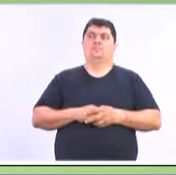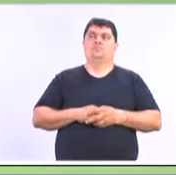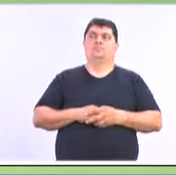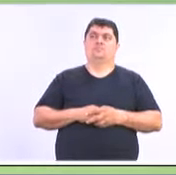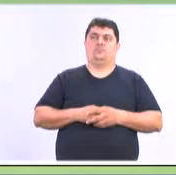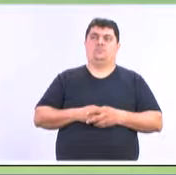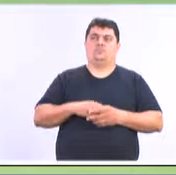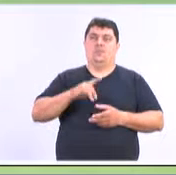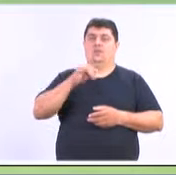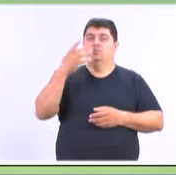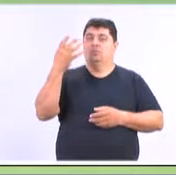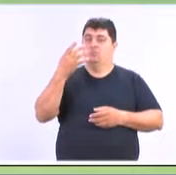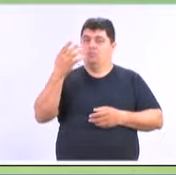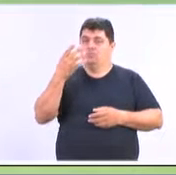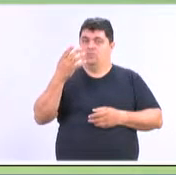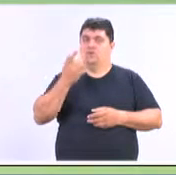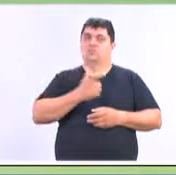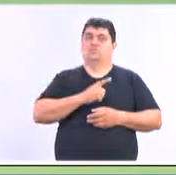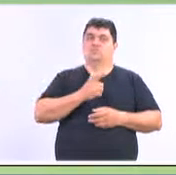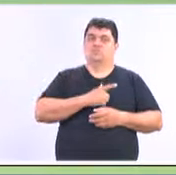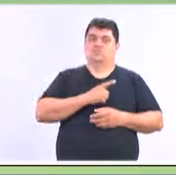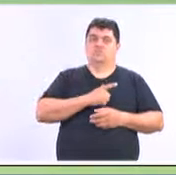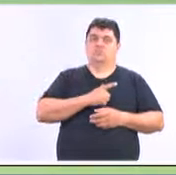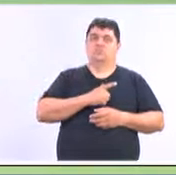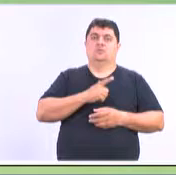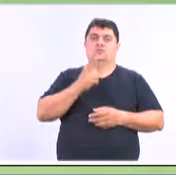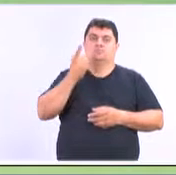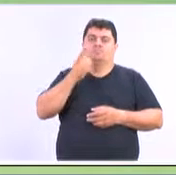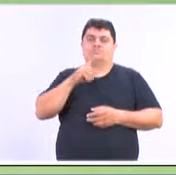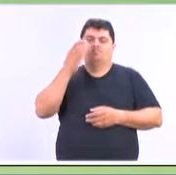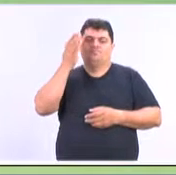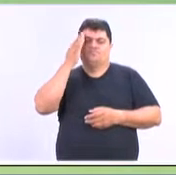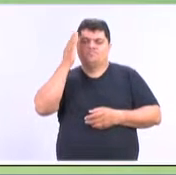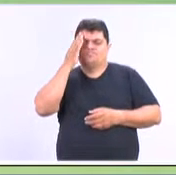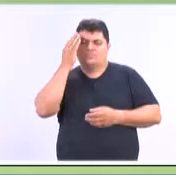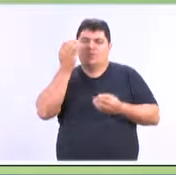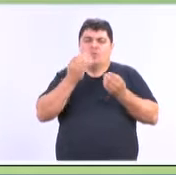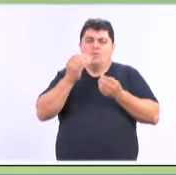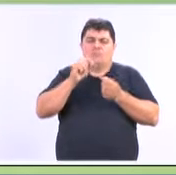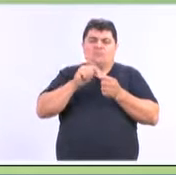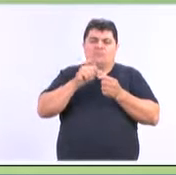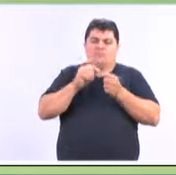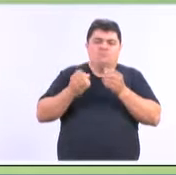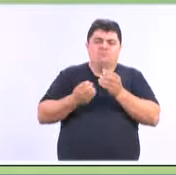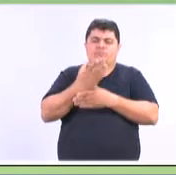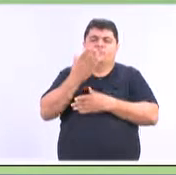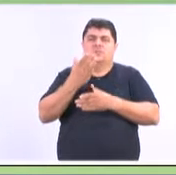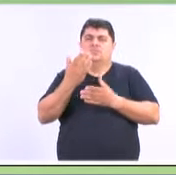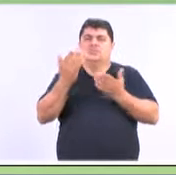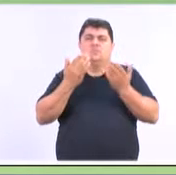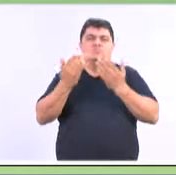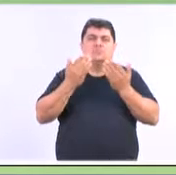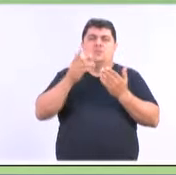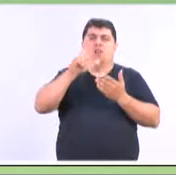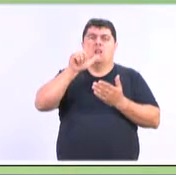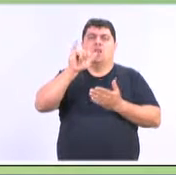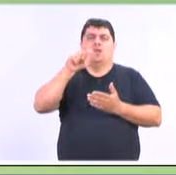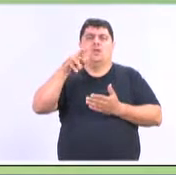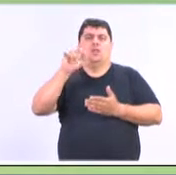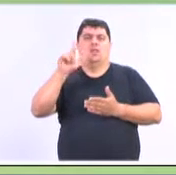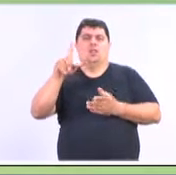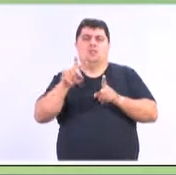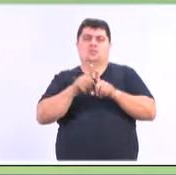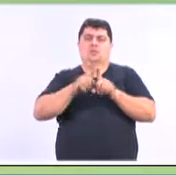No dia 4/3 nós vamos compreender, identificar e elaborar os cálculos dos índices de liquidez e